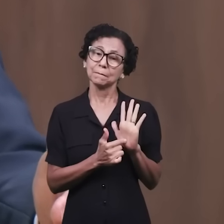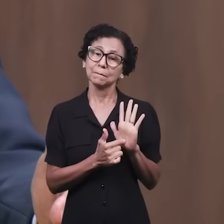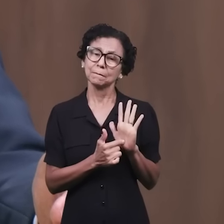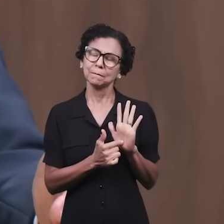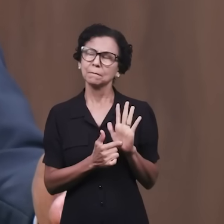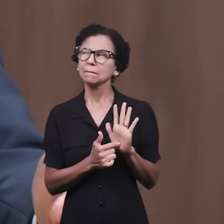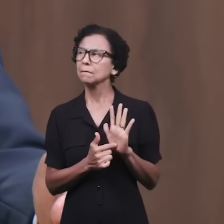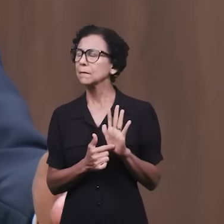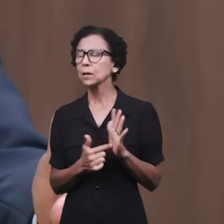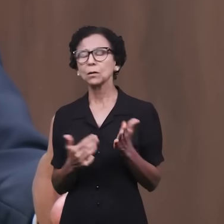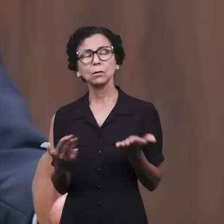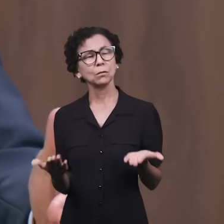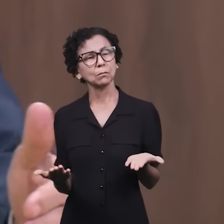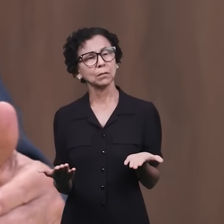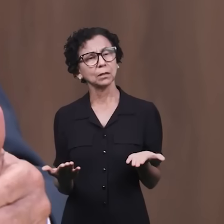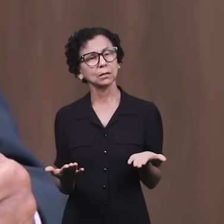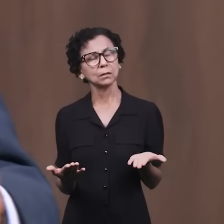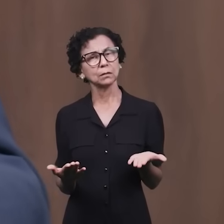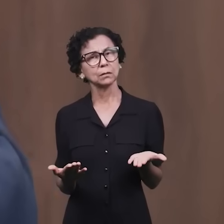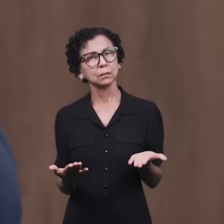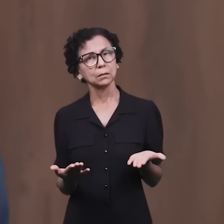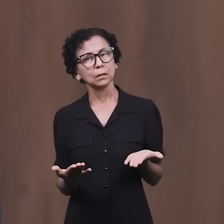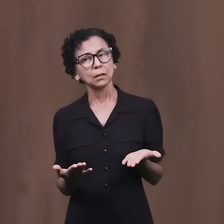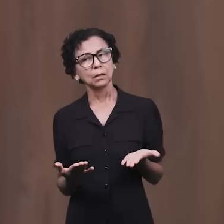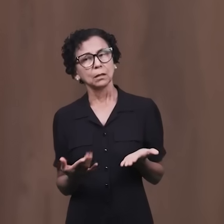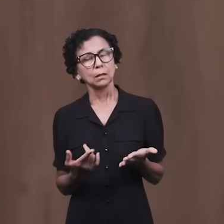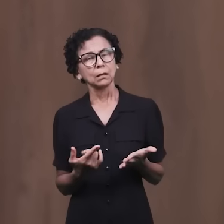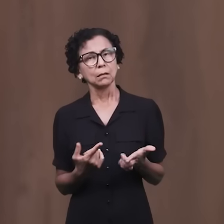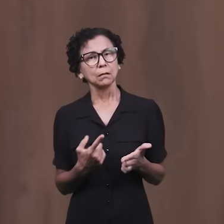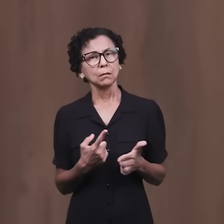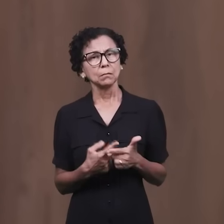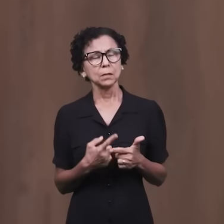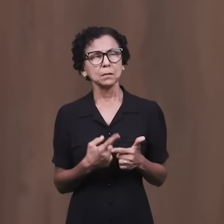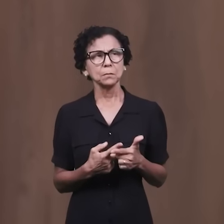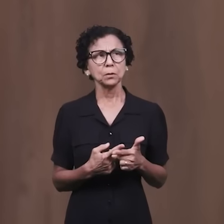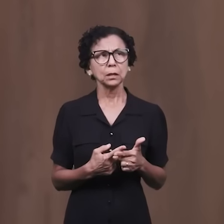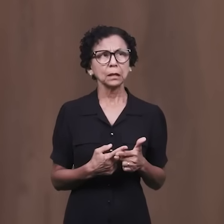mundo está atento a esse momento do breve?